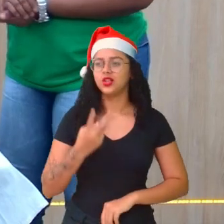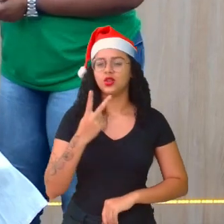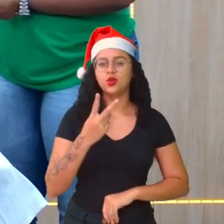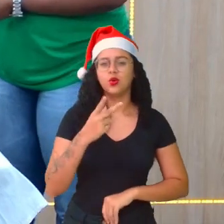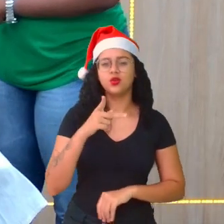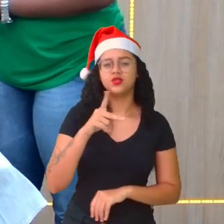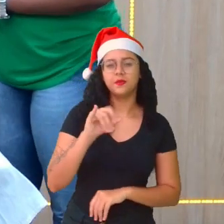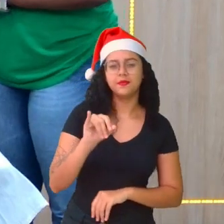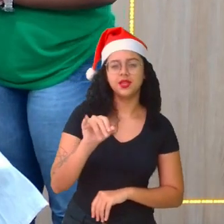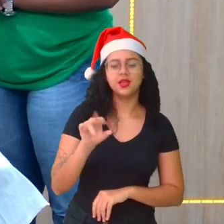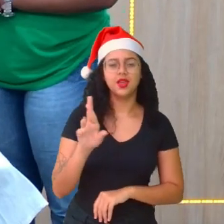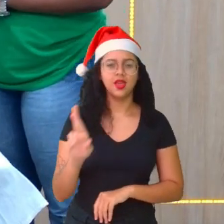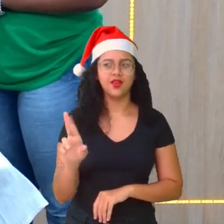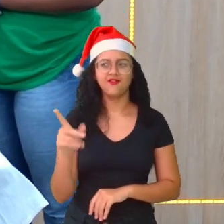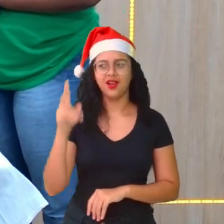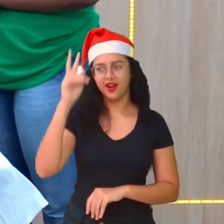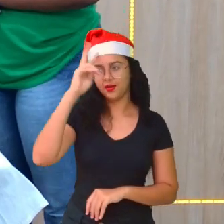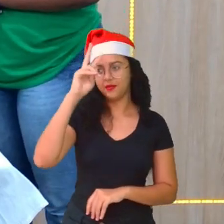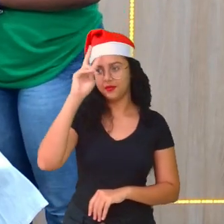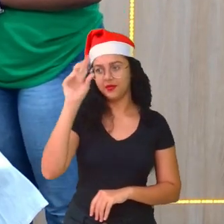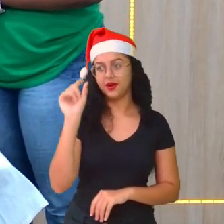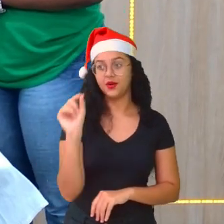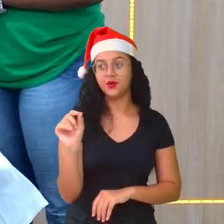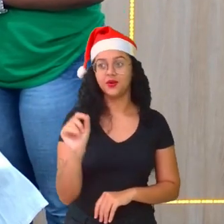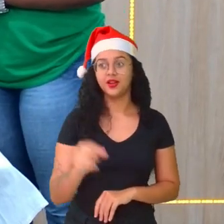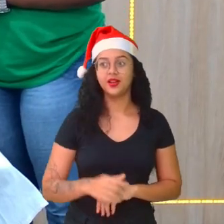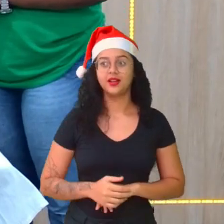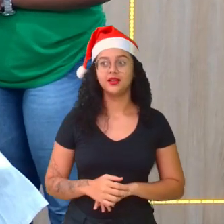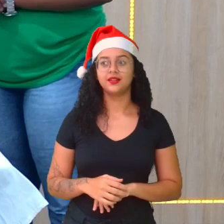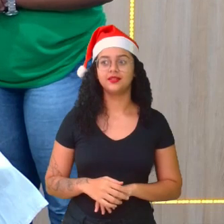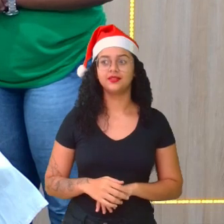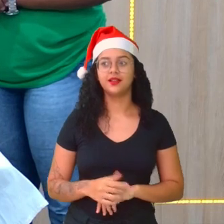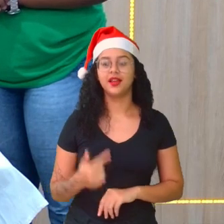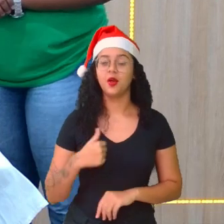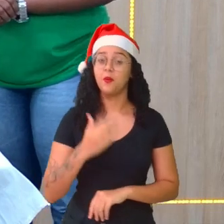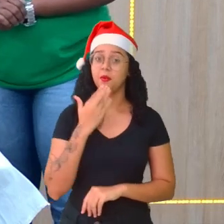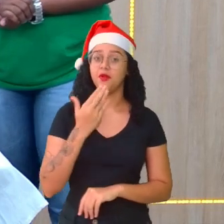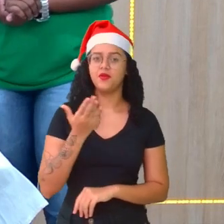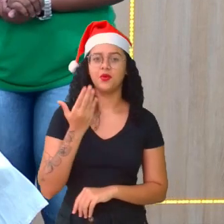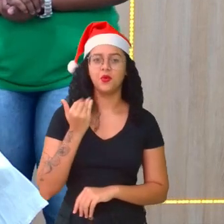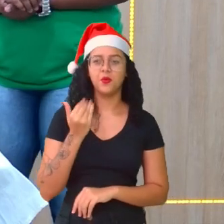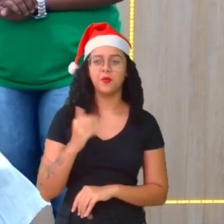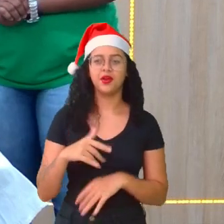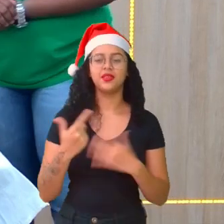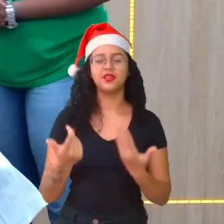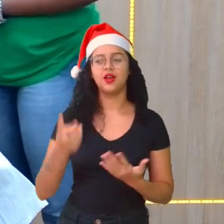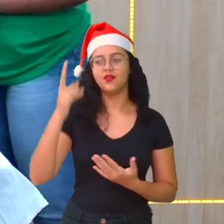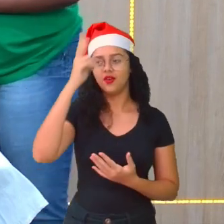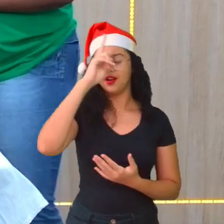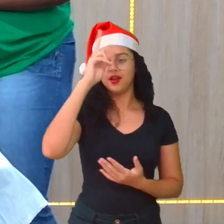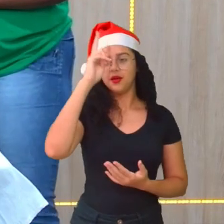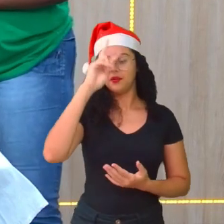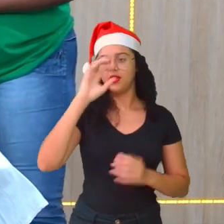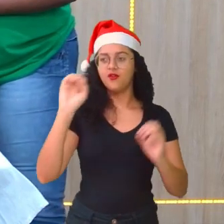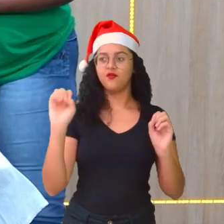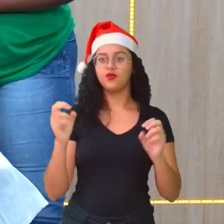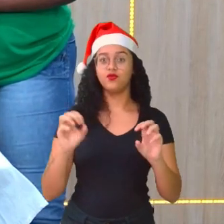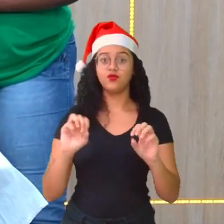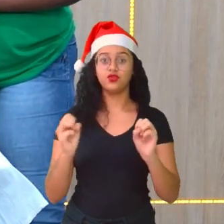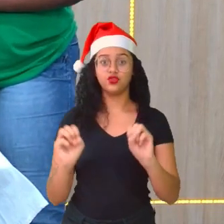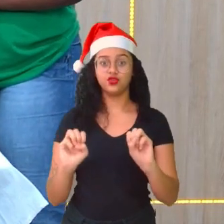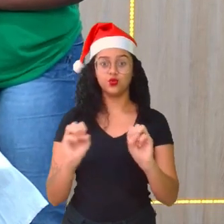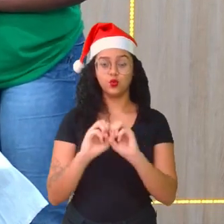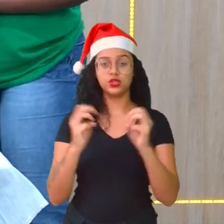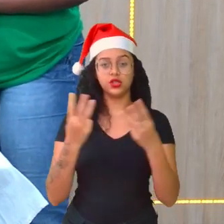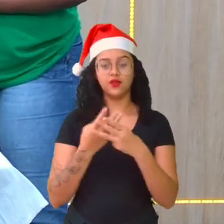2πr. O pessoal vai lembrar de quê? Agora eu prefiro comer, né? E aí, ó, eu vou lembrar, vou até botar o slide aqui pra lembrar. A